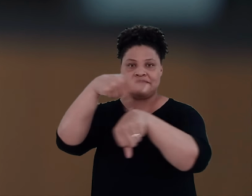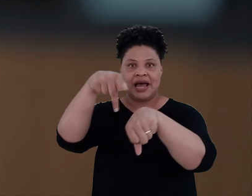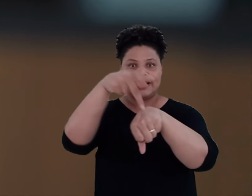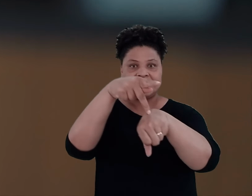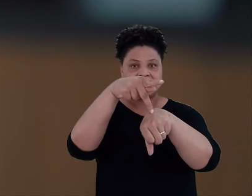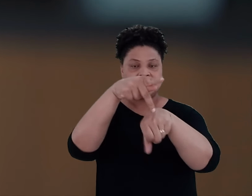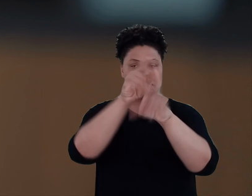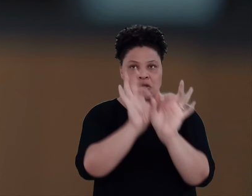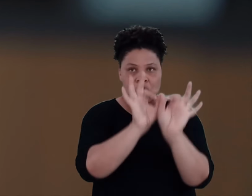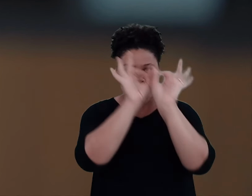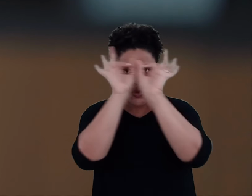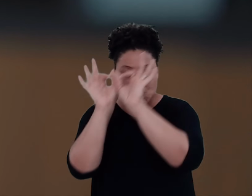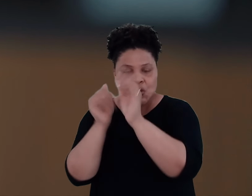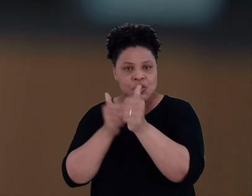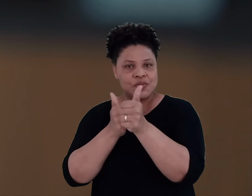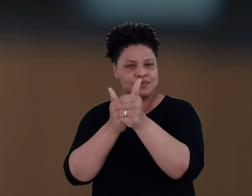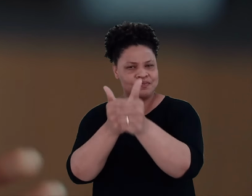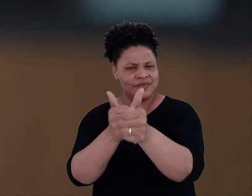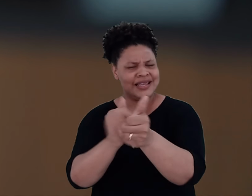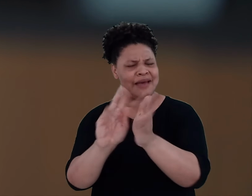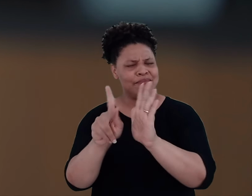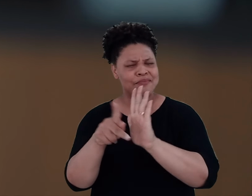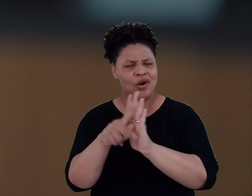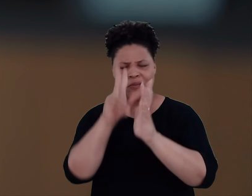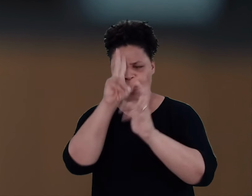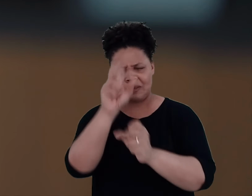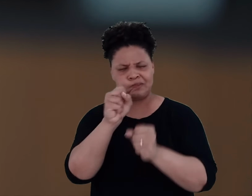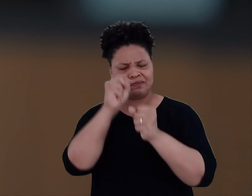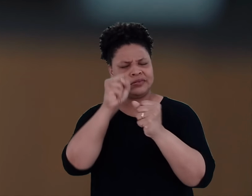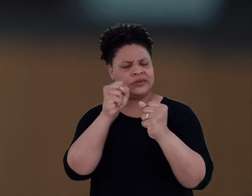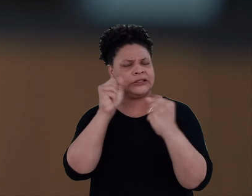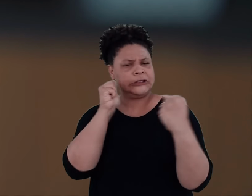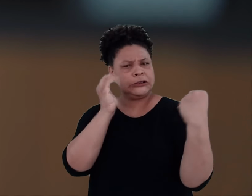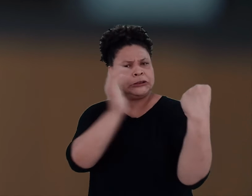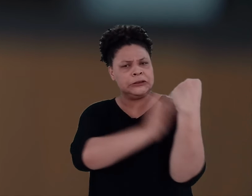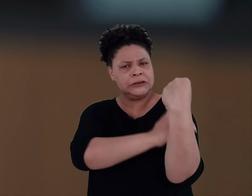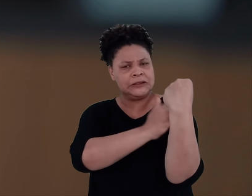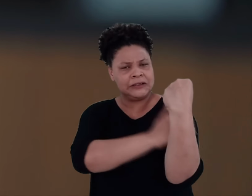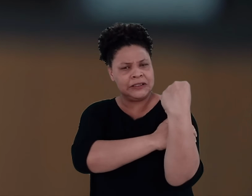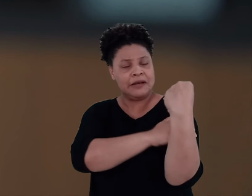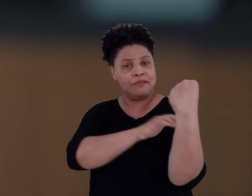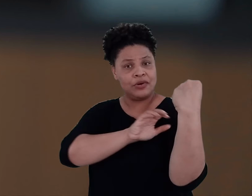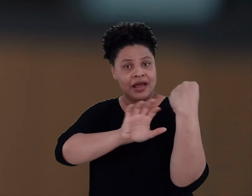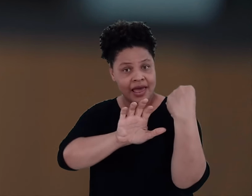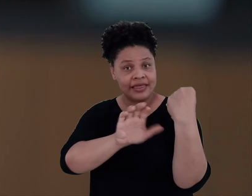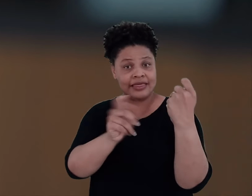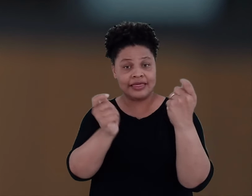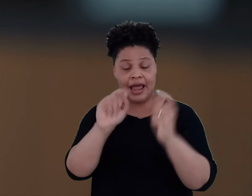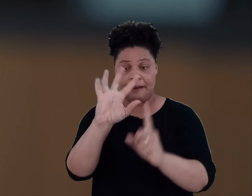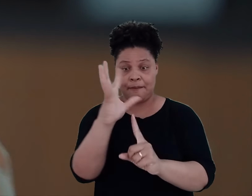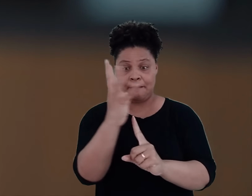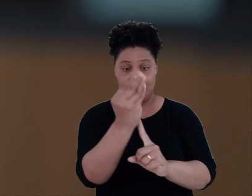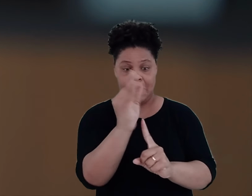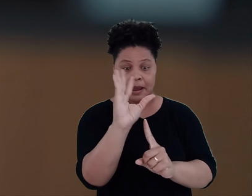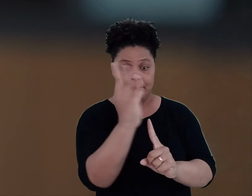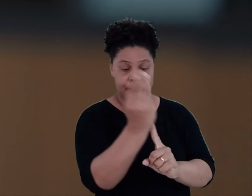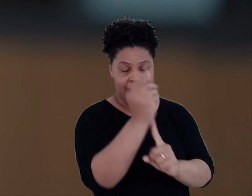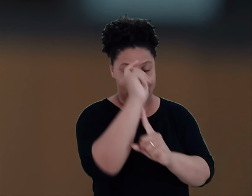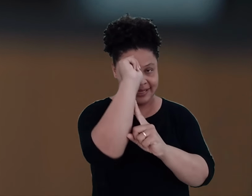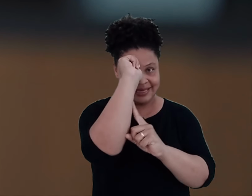uma série de realizações de empoderamento que inclui uma premiação própria, o BET possibilita que os artistas negros, que costumam